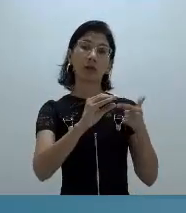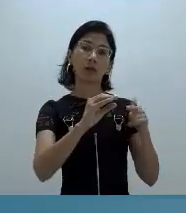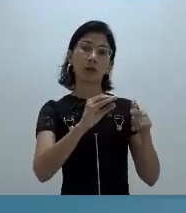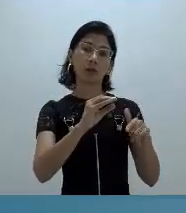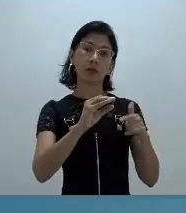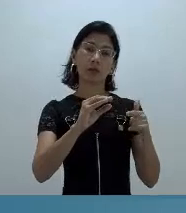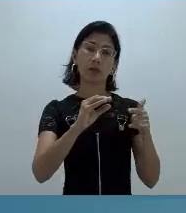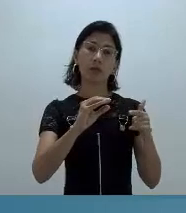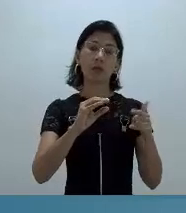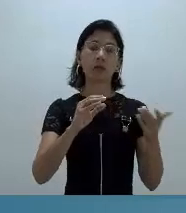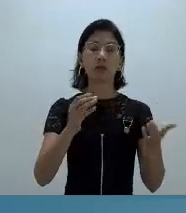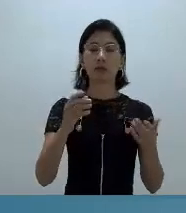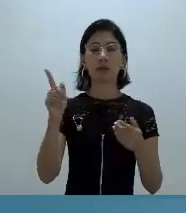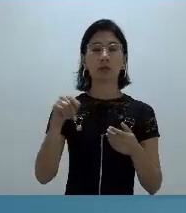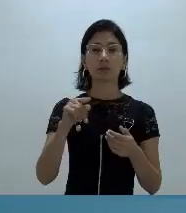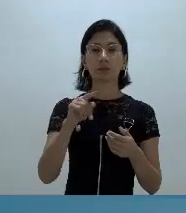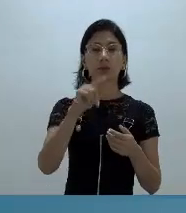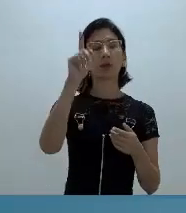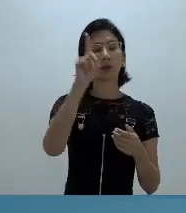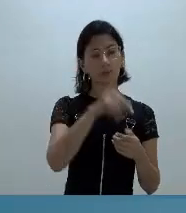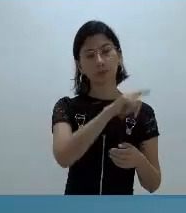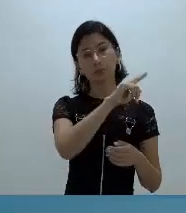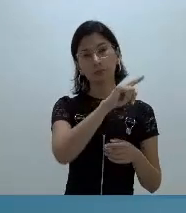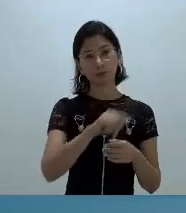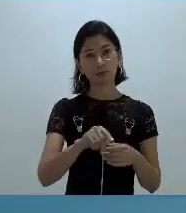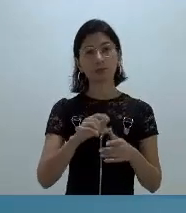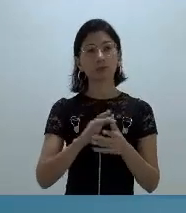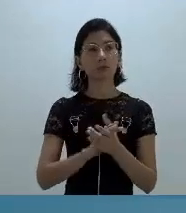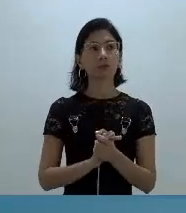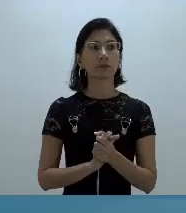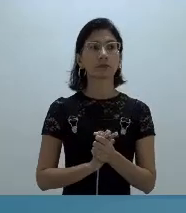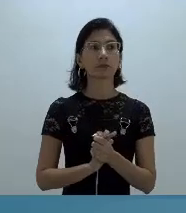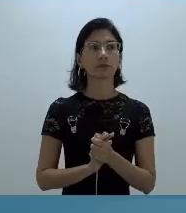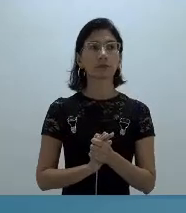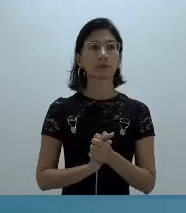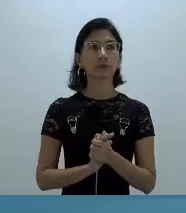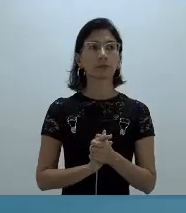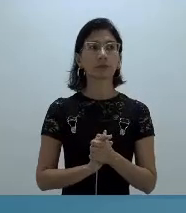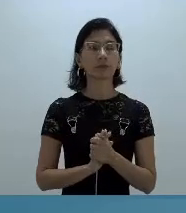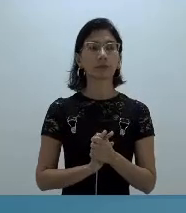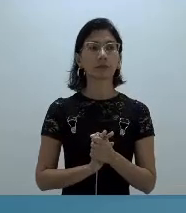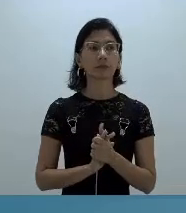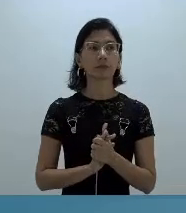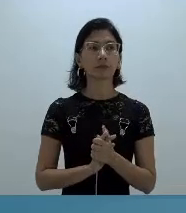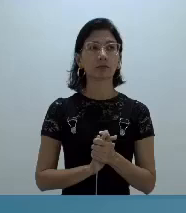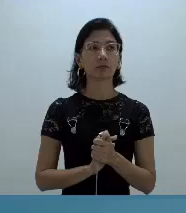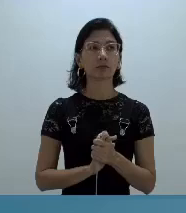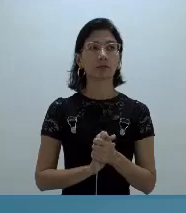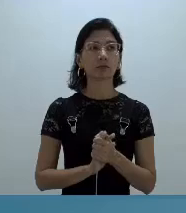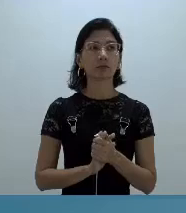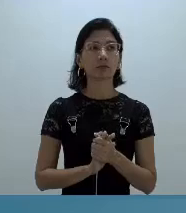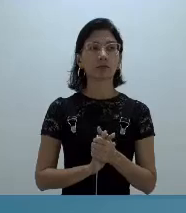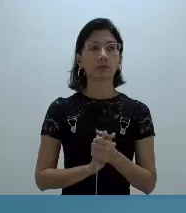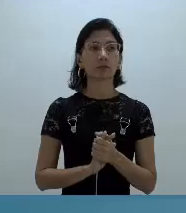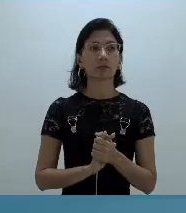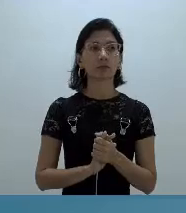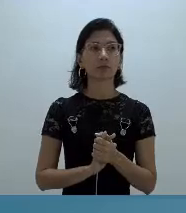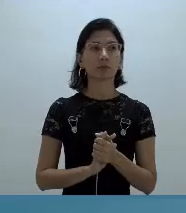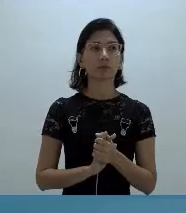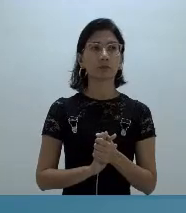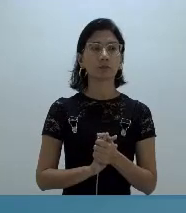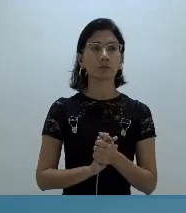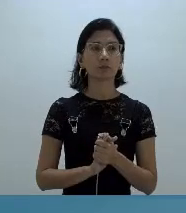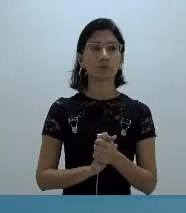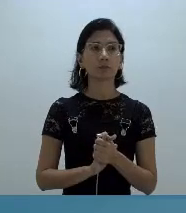475J-CPC, que somente se inicia após a intimação do advogado com a parte dos autos A e a oposição do público de